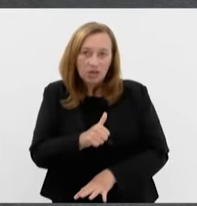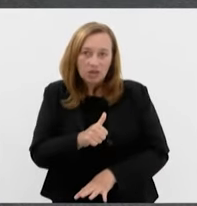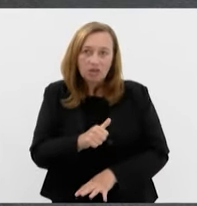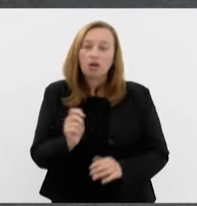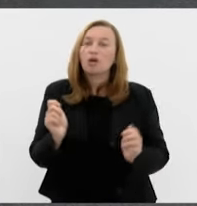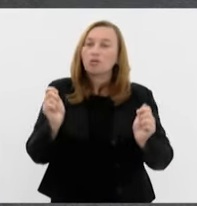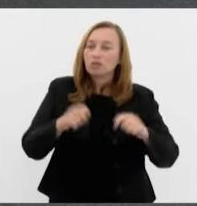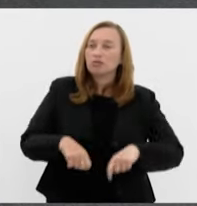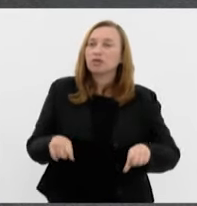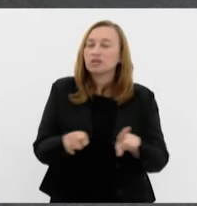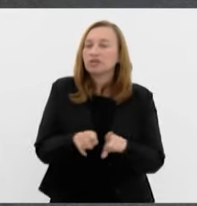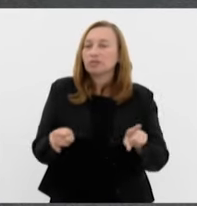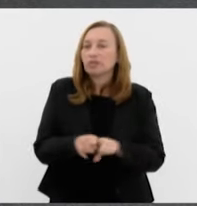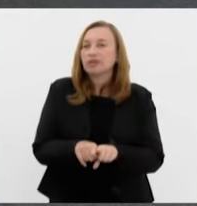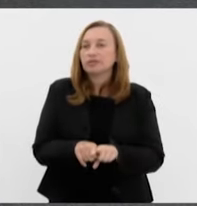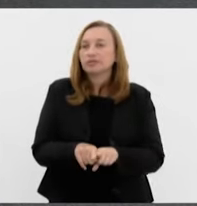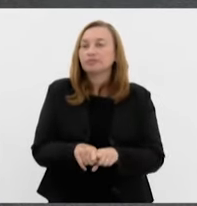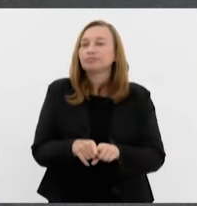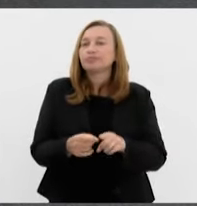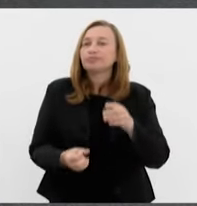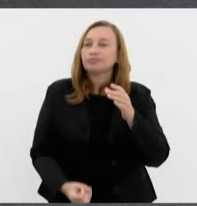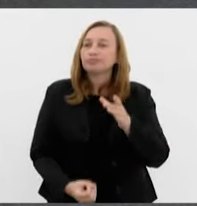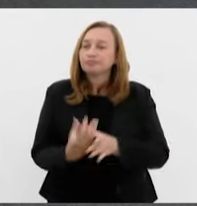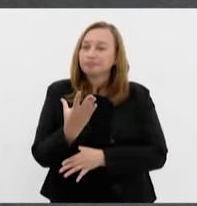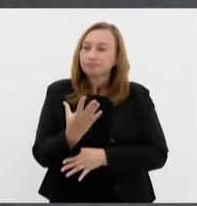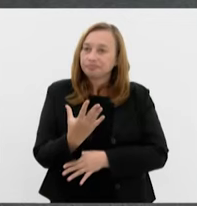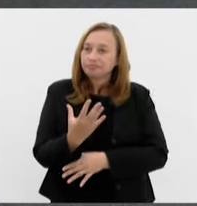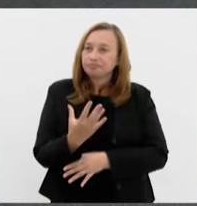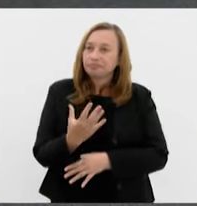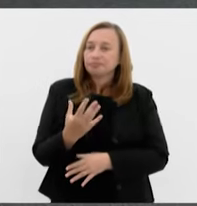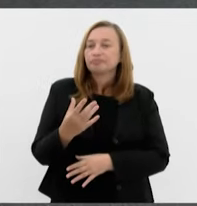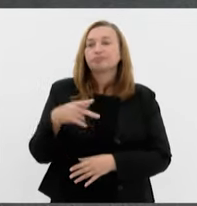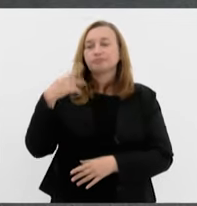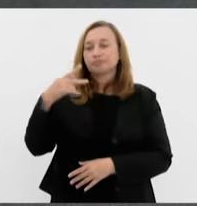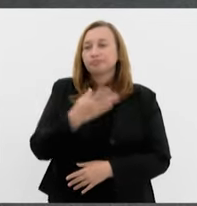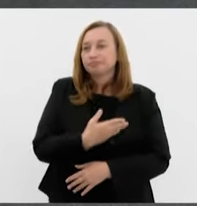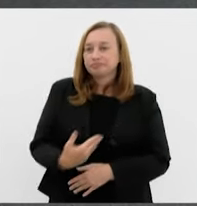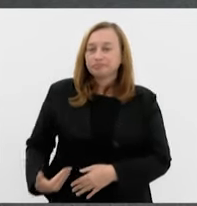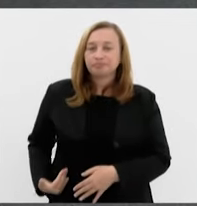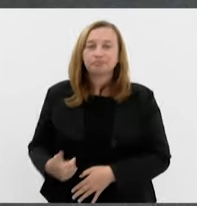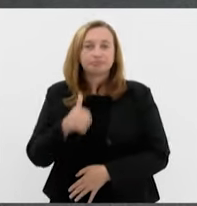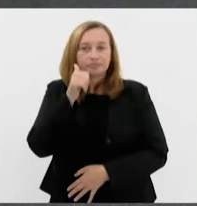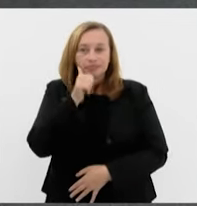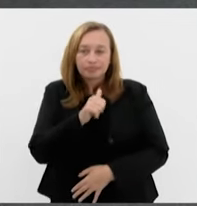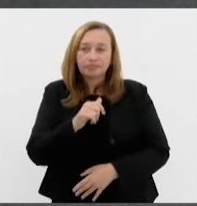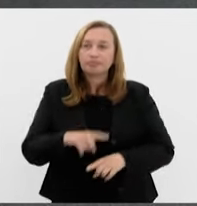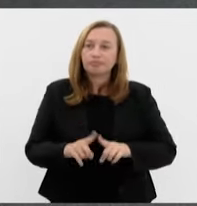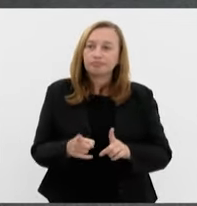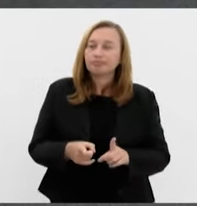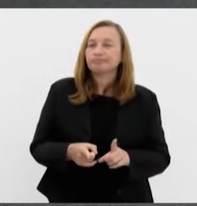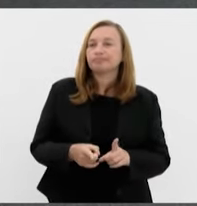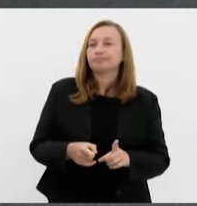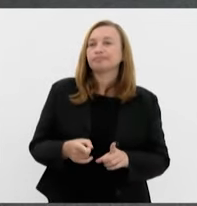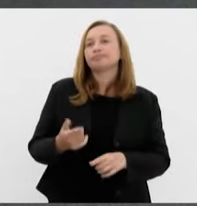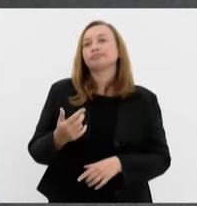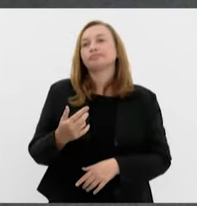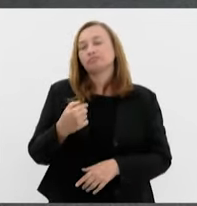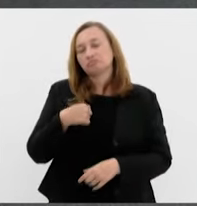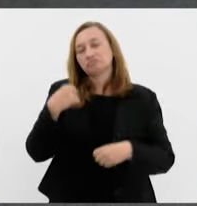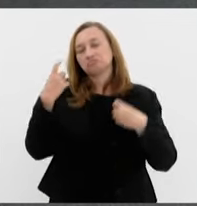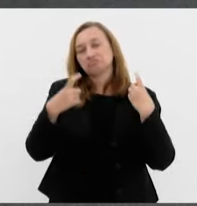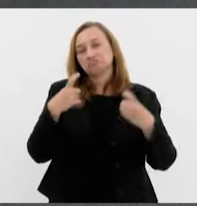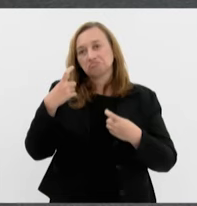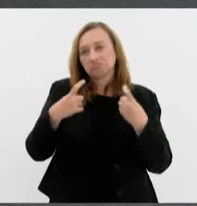possibilidad também da gente construir uma perspectiva de políticas públicas para as mulheres mas eu estou muito